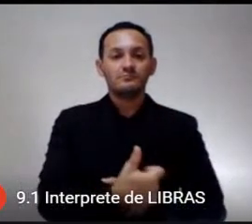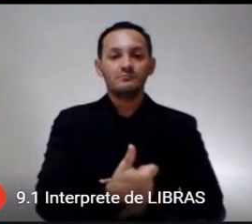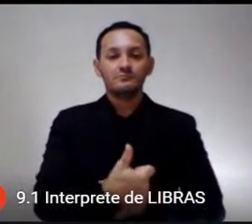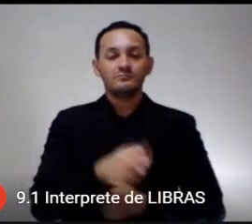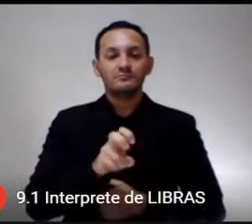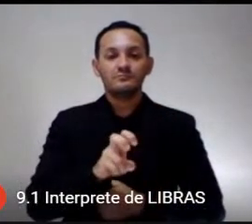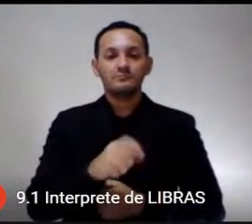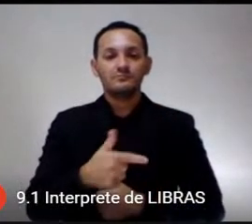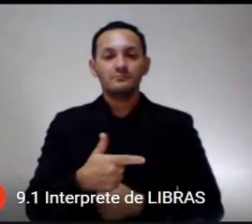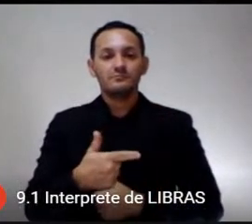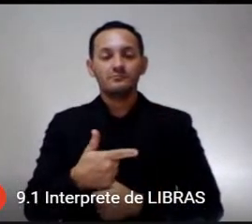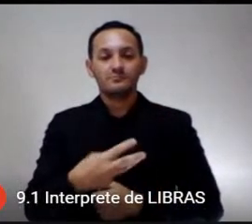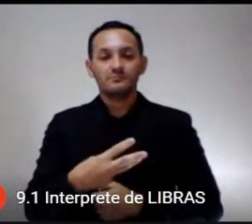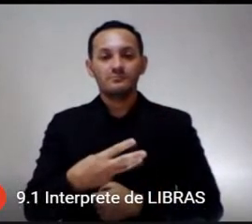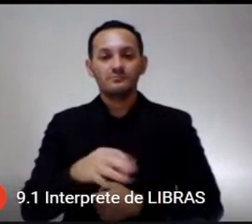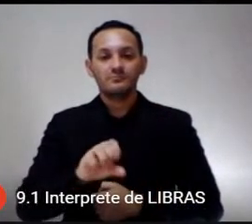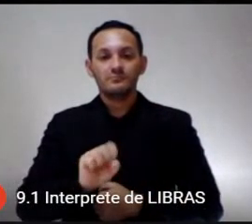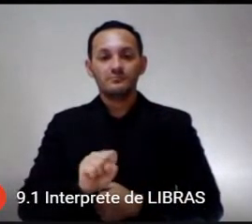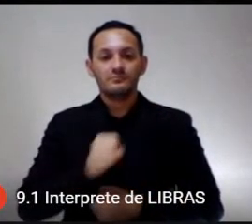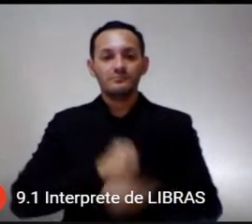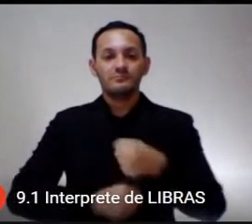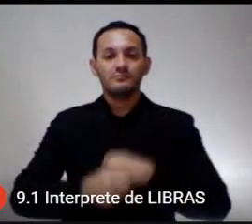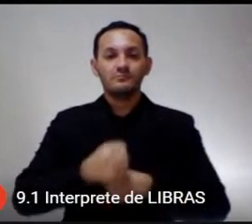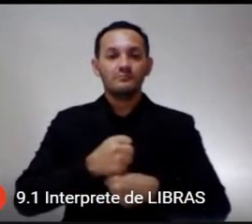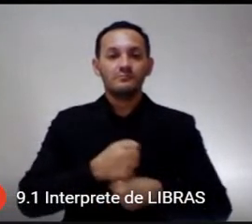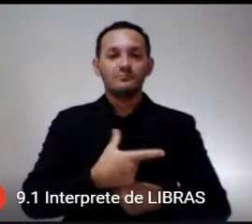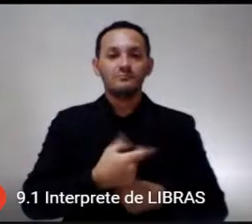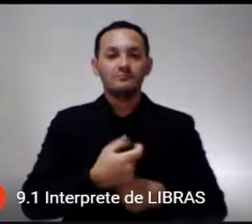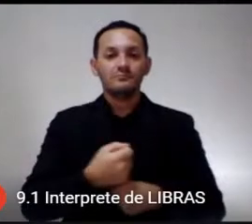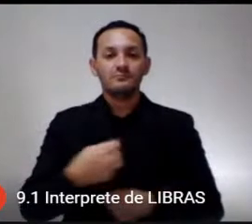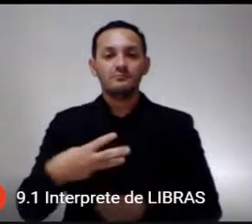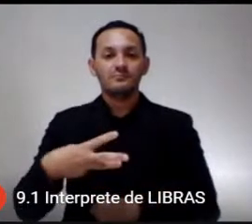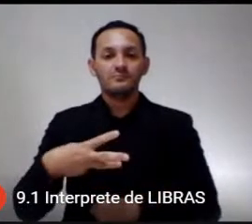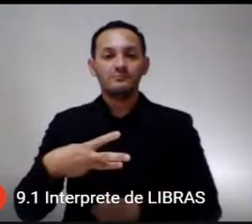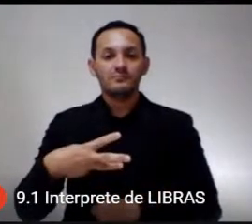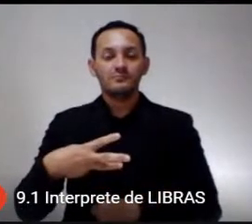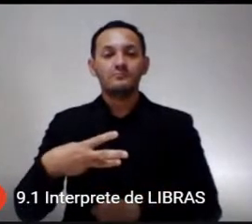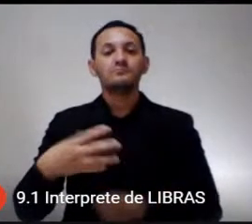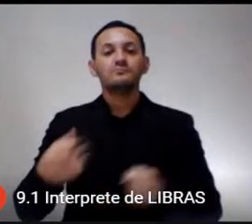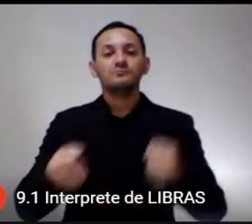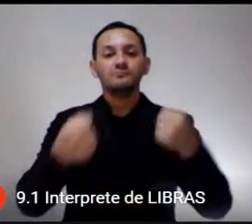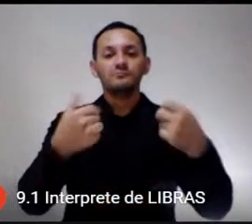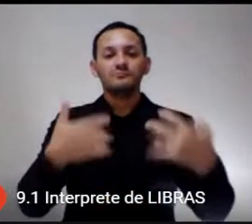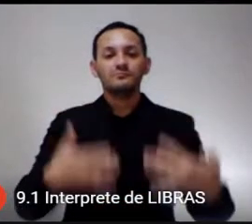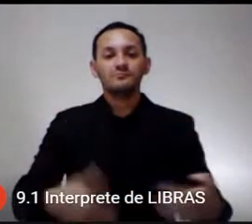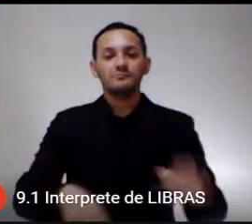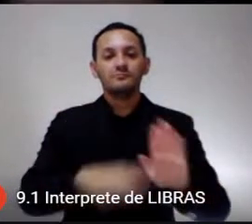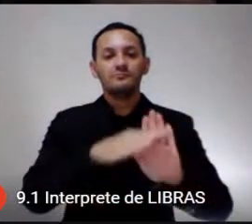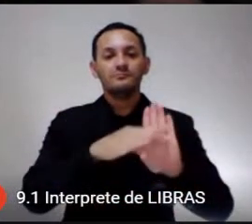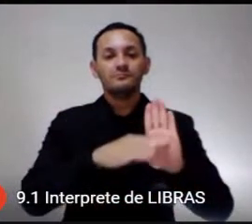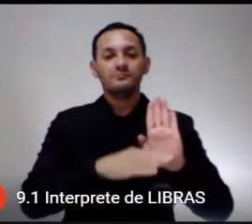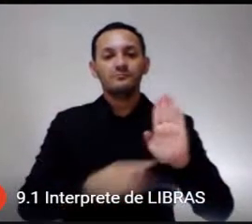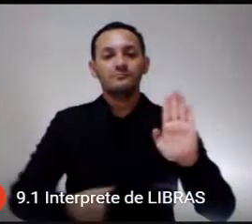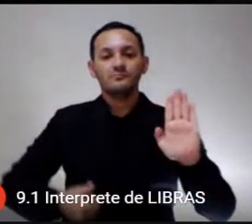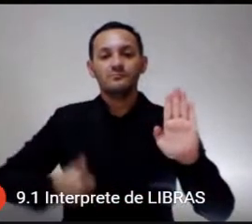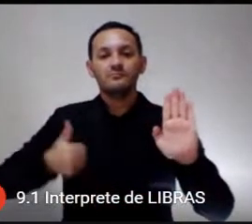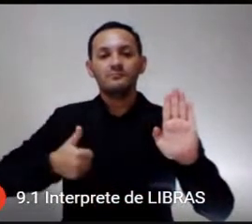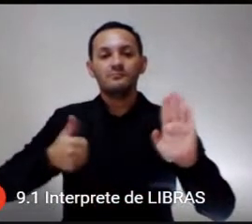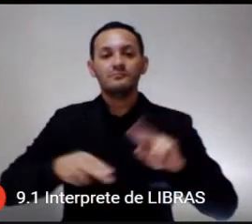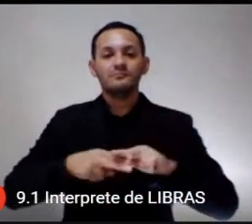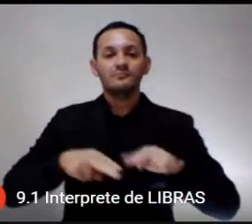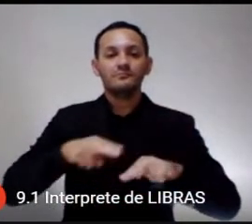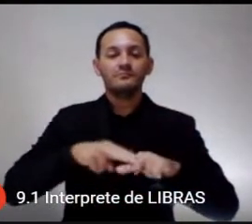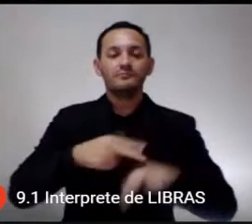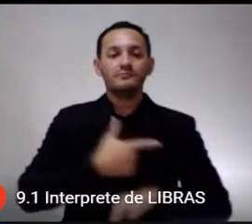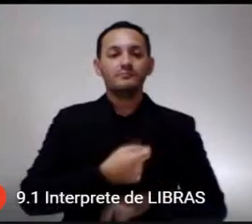21.538 de 2003. Assim, considera-se publicada a lista em 1/6/2020 e começando